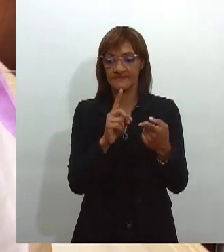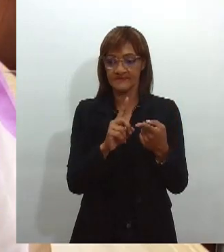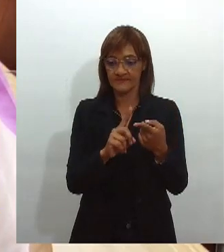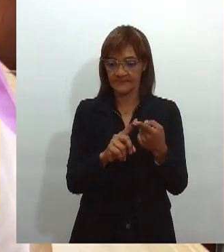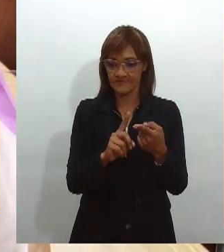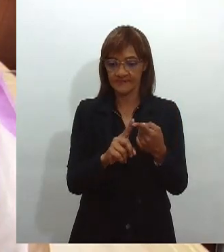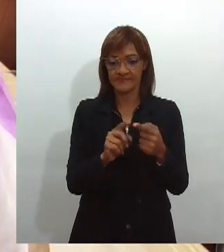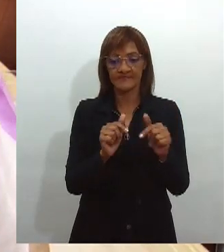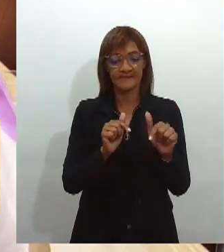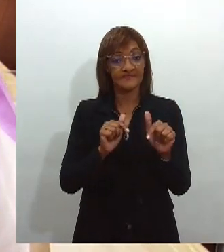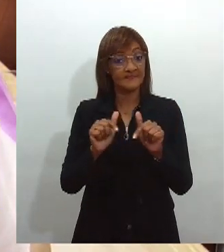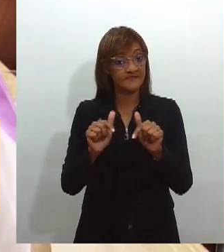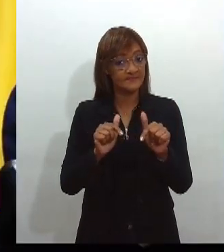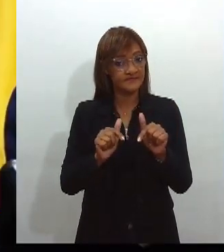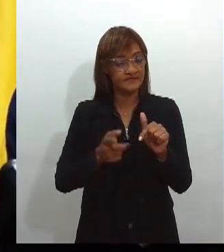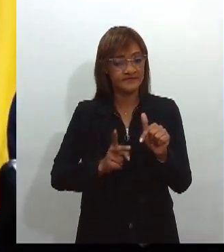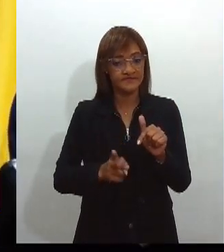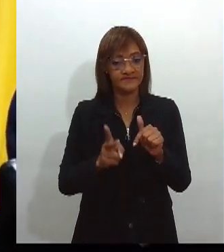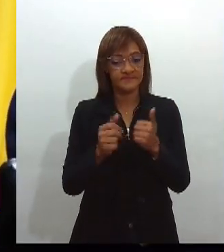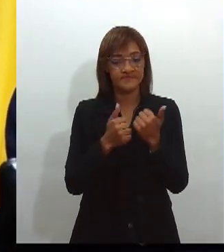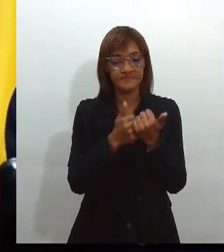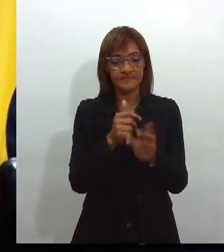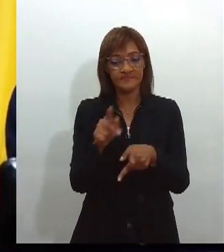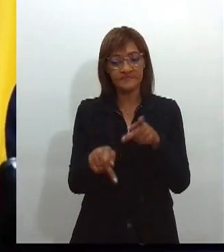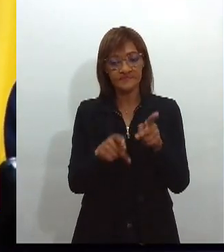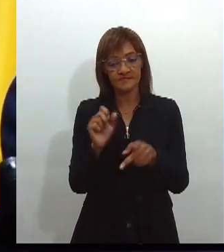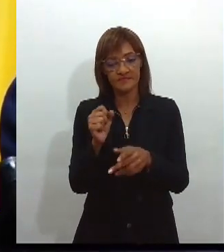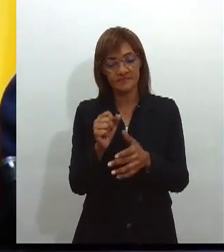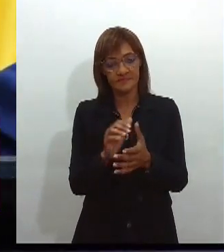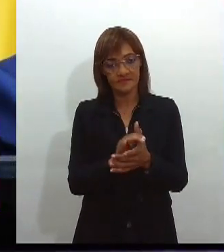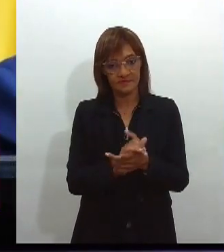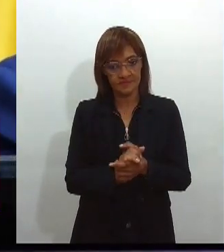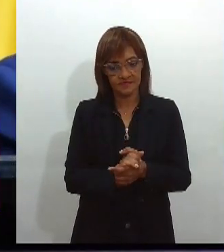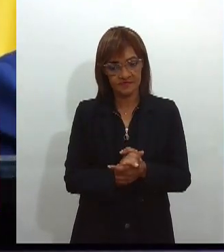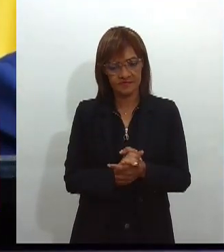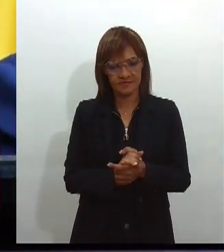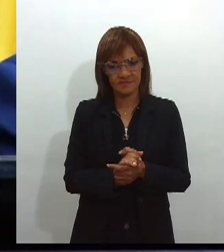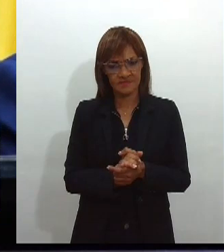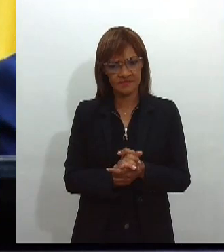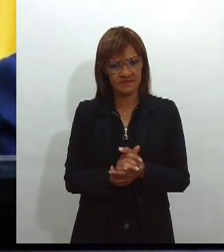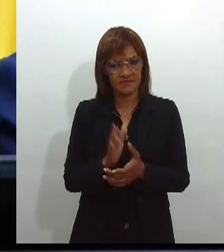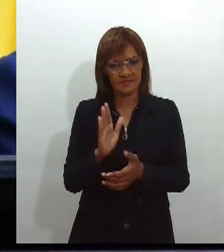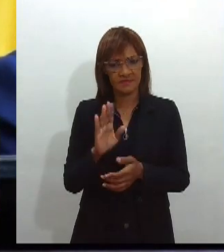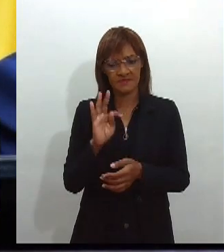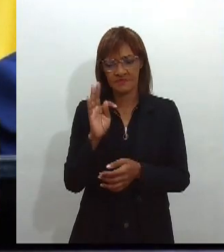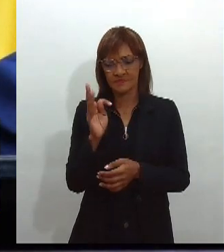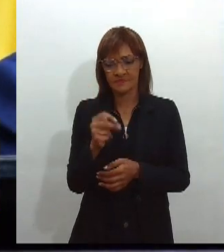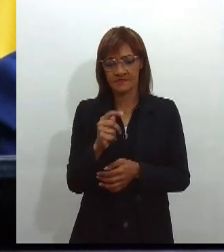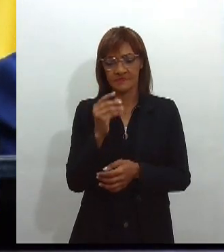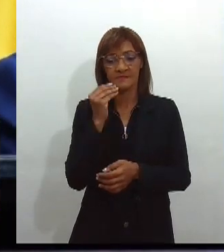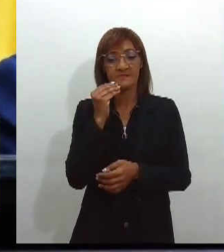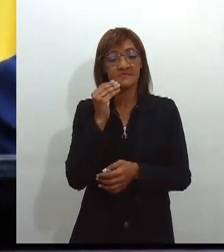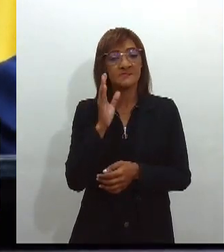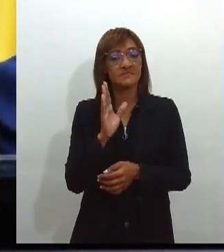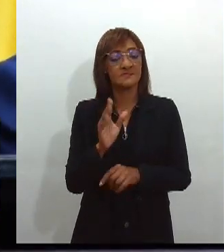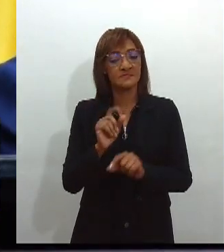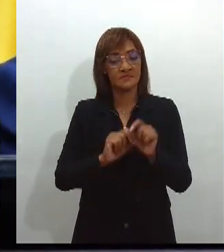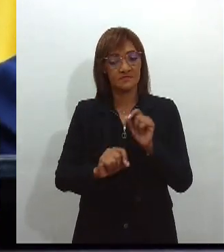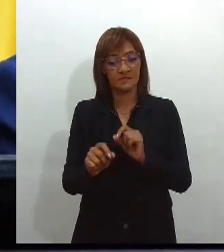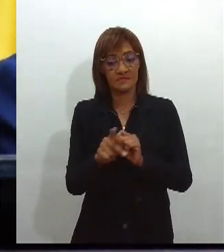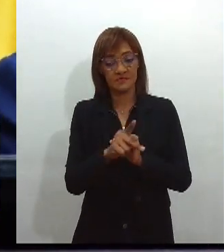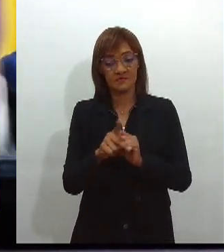vez mais pelo povo sergipano. A aprovação por unanimidade foi exaltada pelo presidente da Alese,